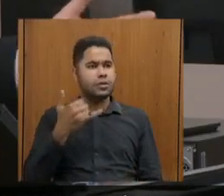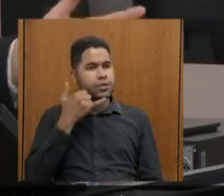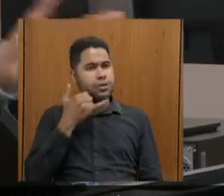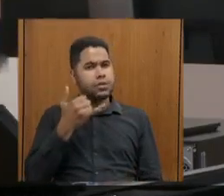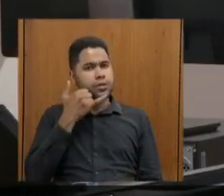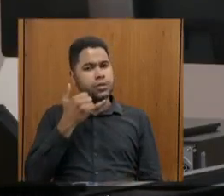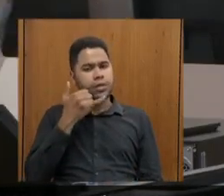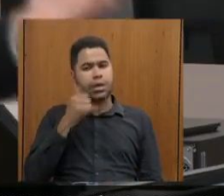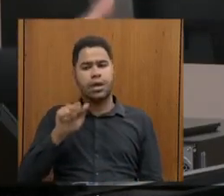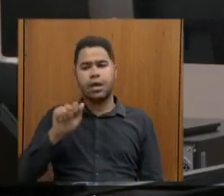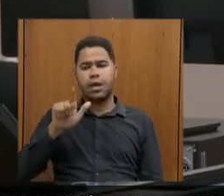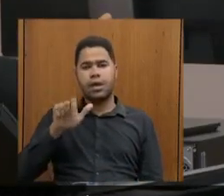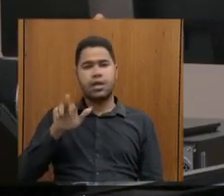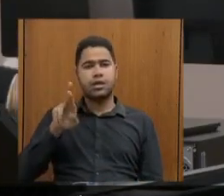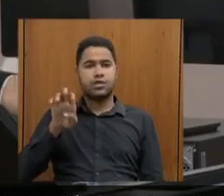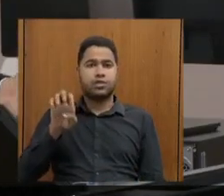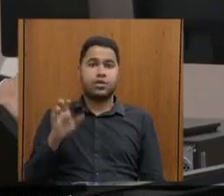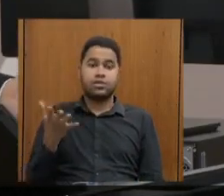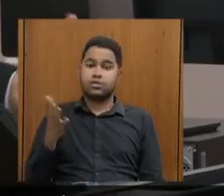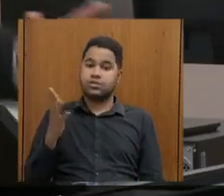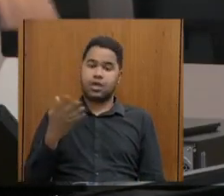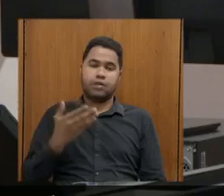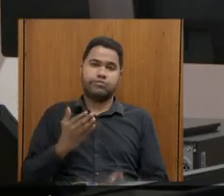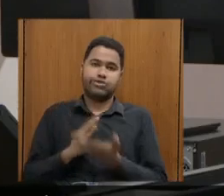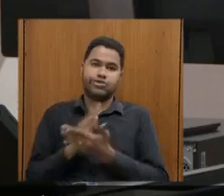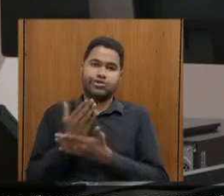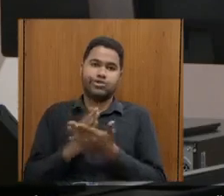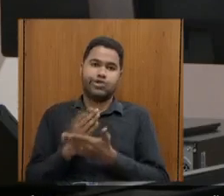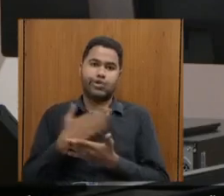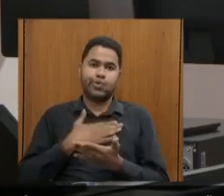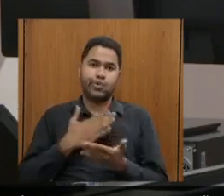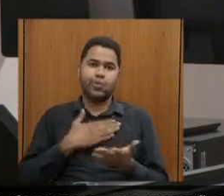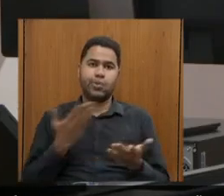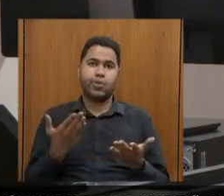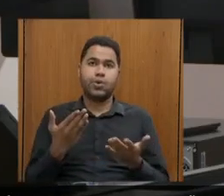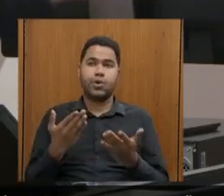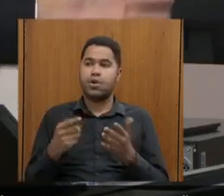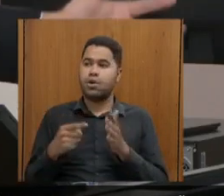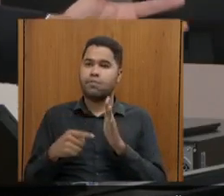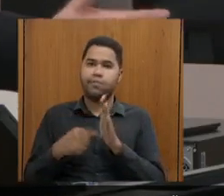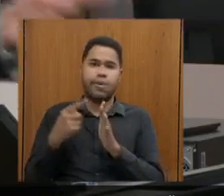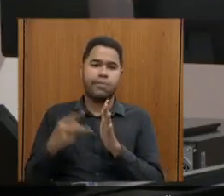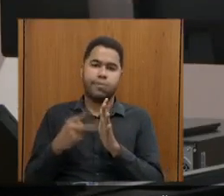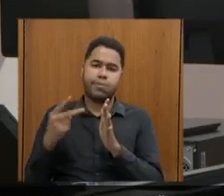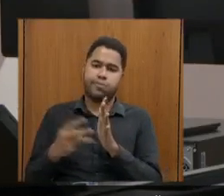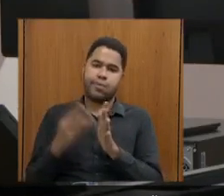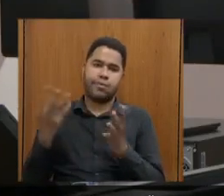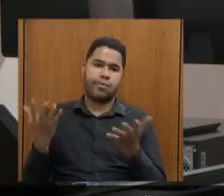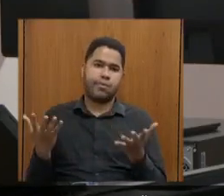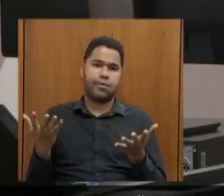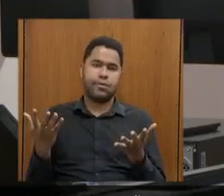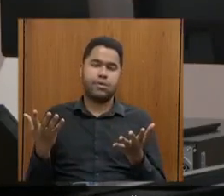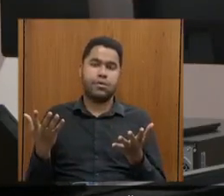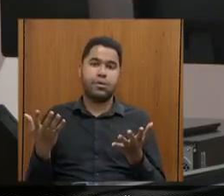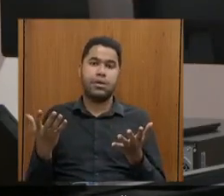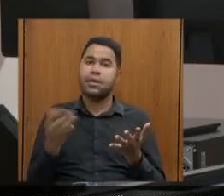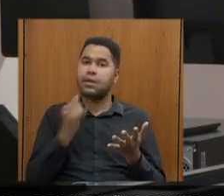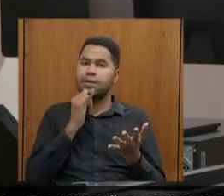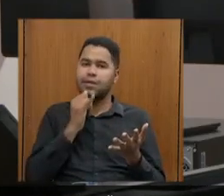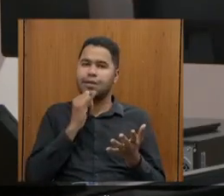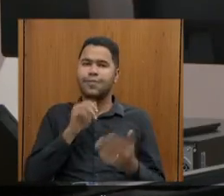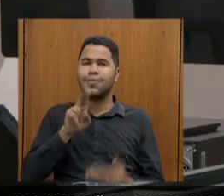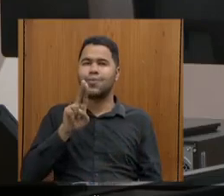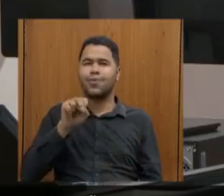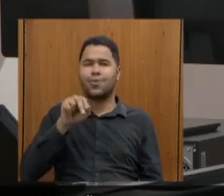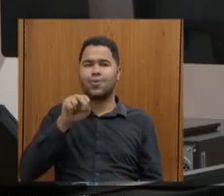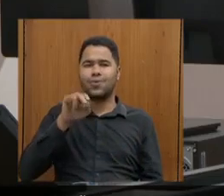para Alexandre que já deve tá até chateado comigo porque tem vez que eu ligo duas três quatro vezes para ele lá né Aquele caso meio de